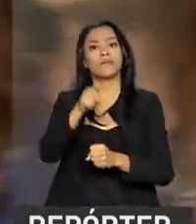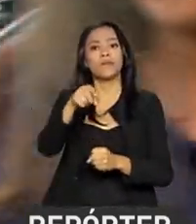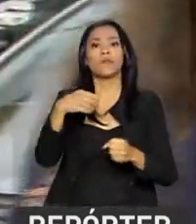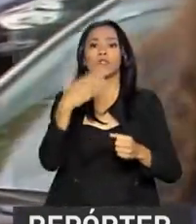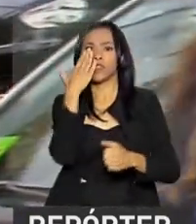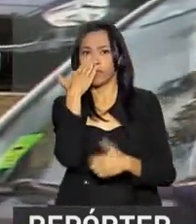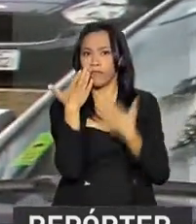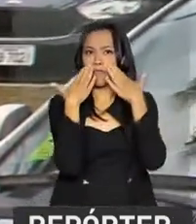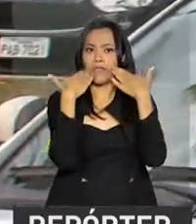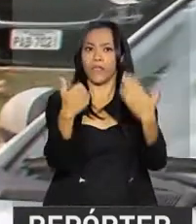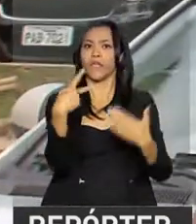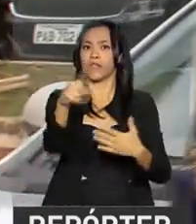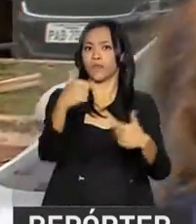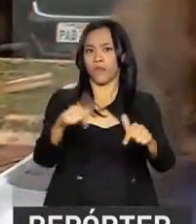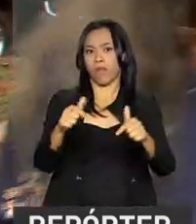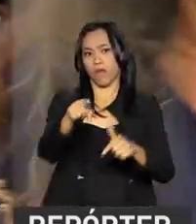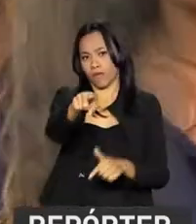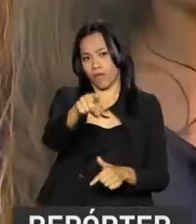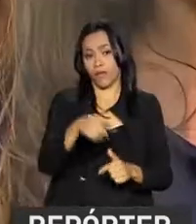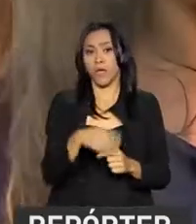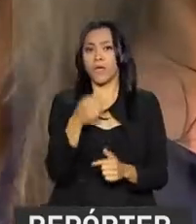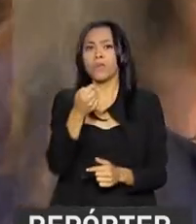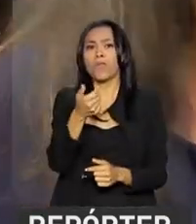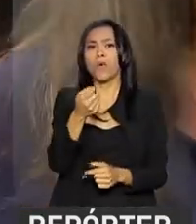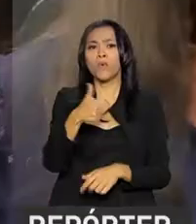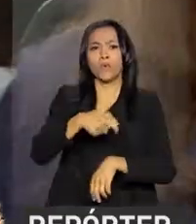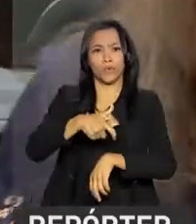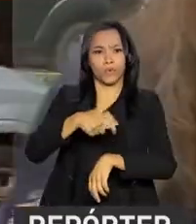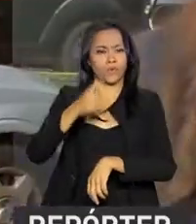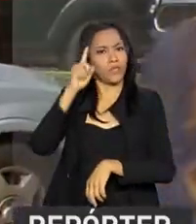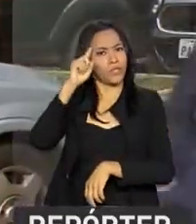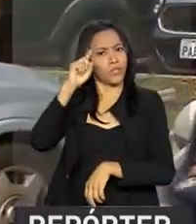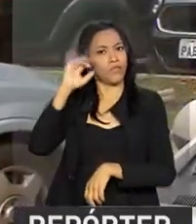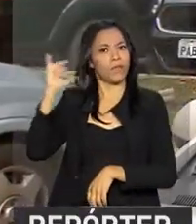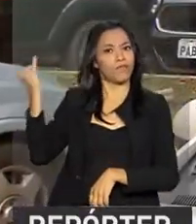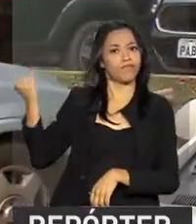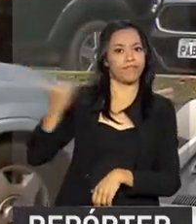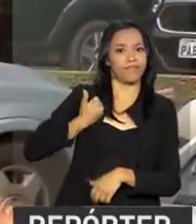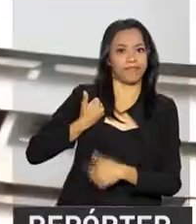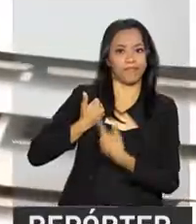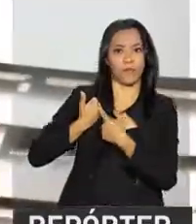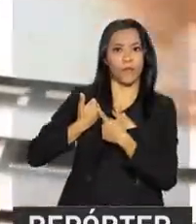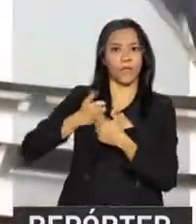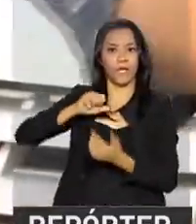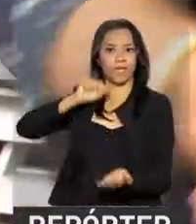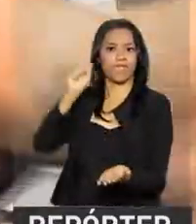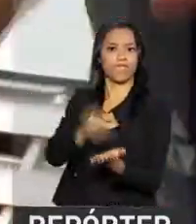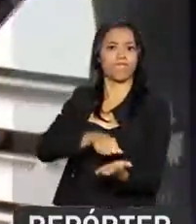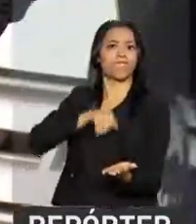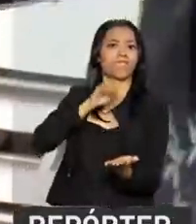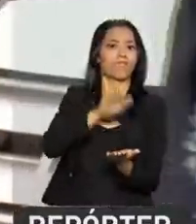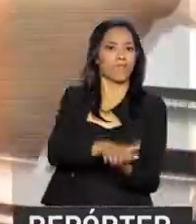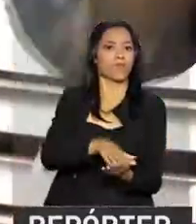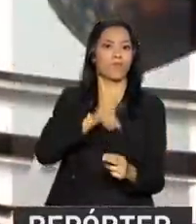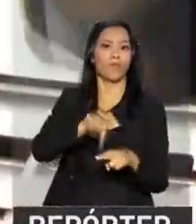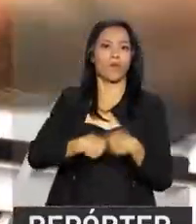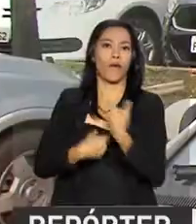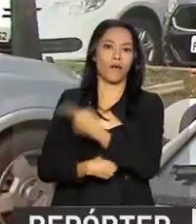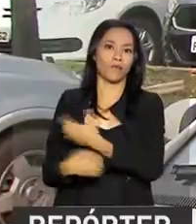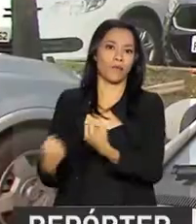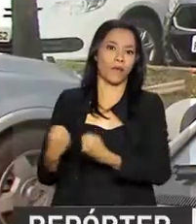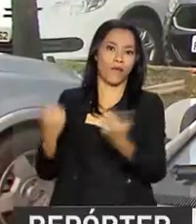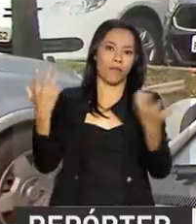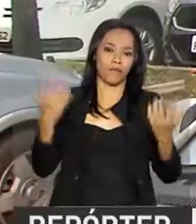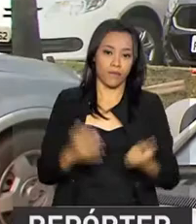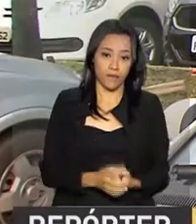trabalho eo pior poucos dias depois ela foi notificada de uma multa relacionada ao veículo no